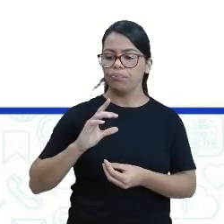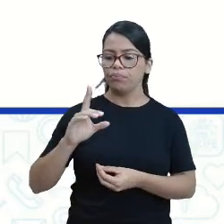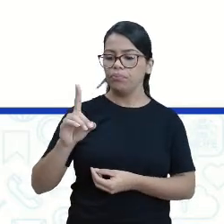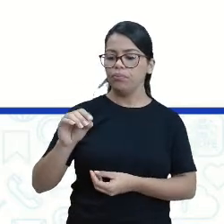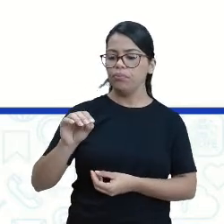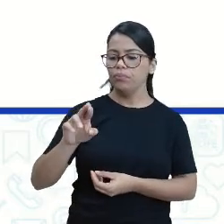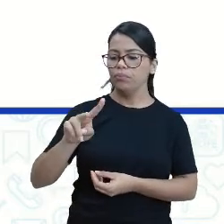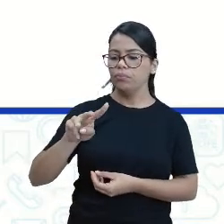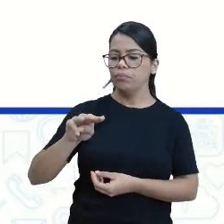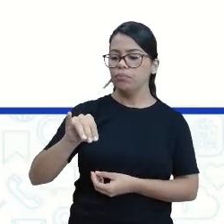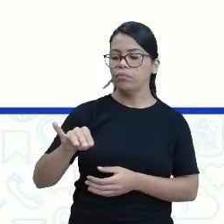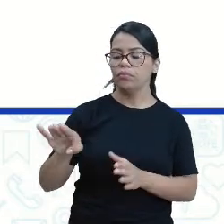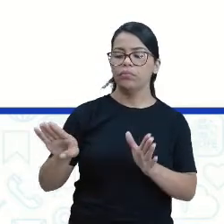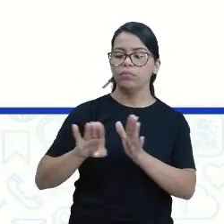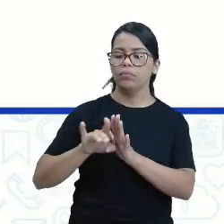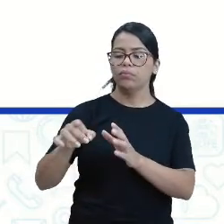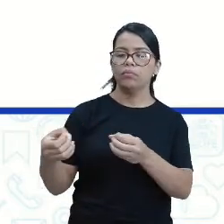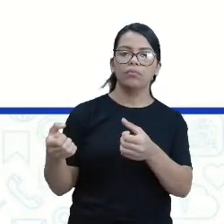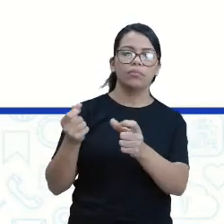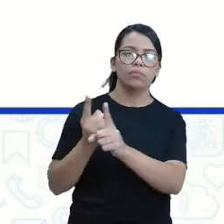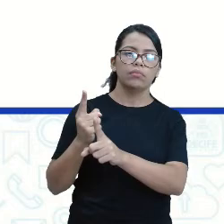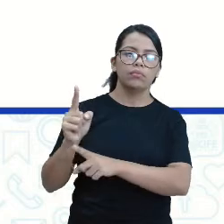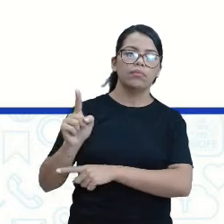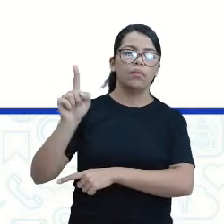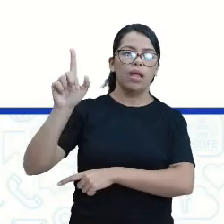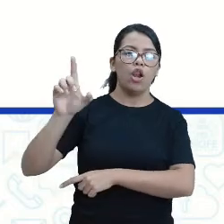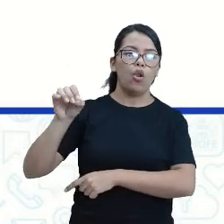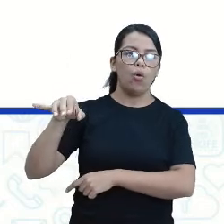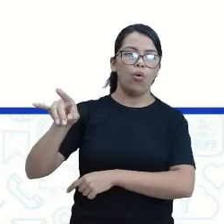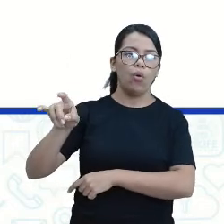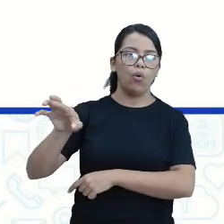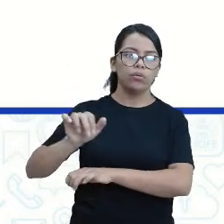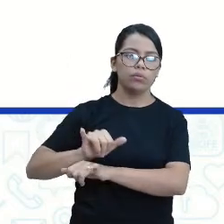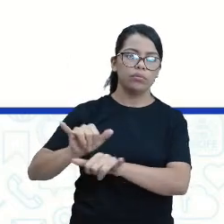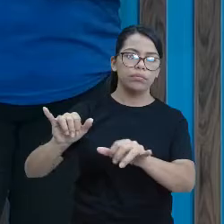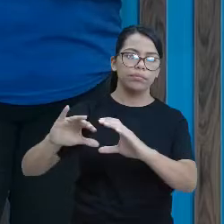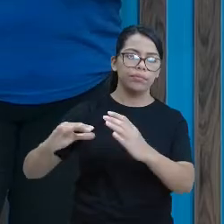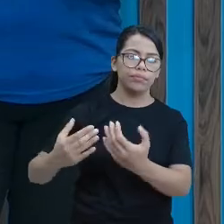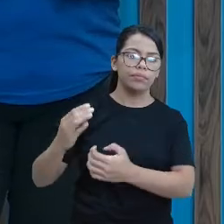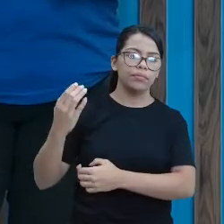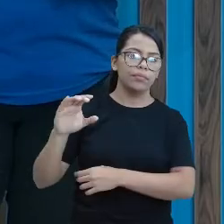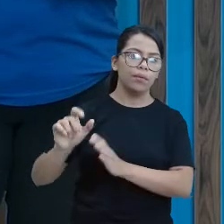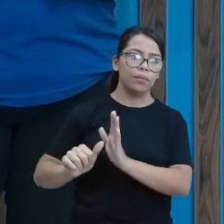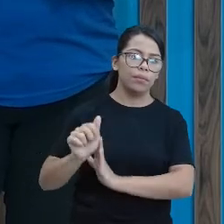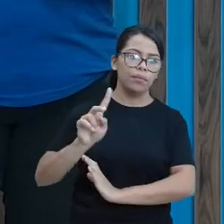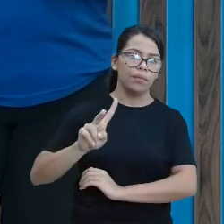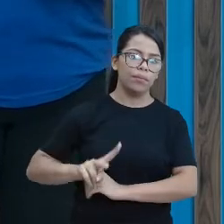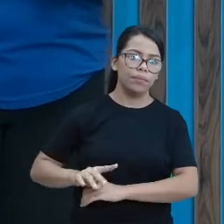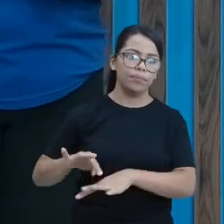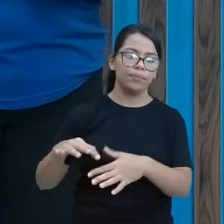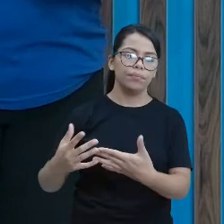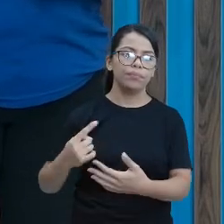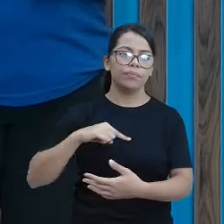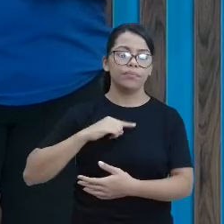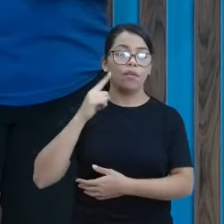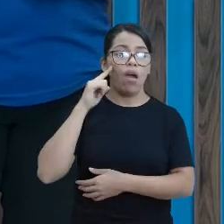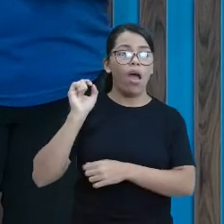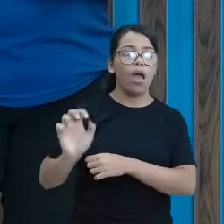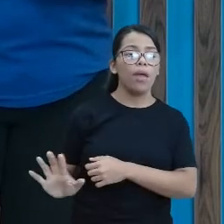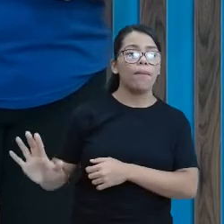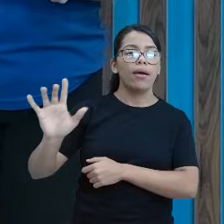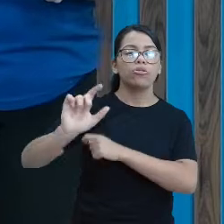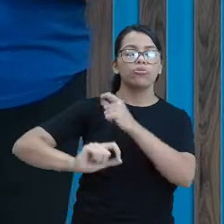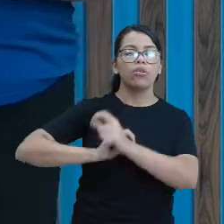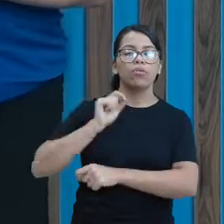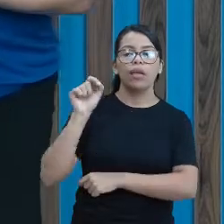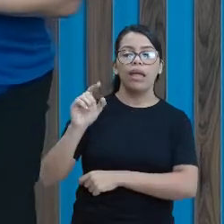lá naquele encontro em Londres, né, falando para a comunidade científica pela primeira vez. E a gente vai imaginar